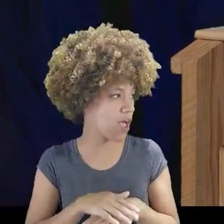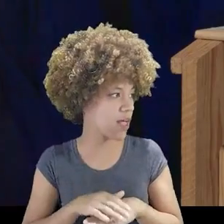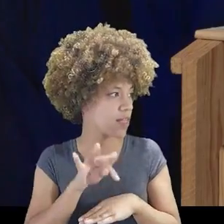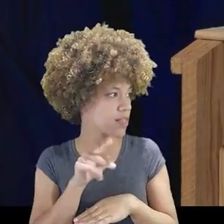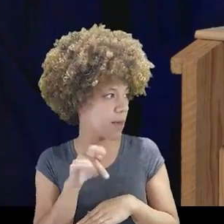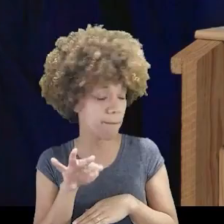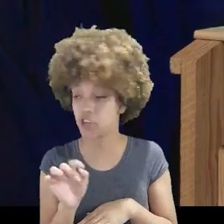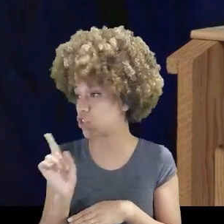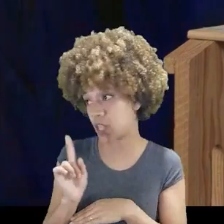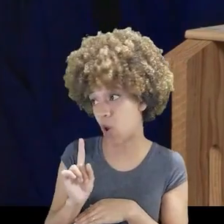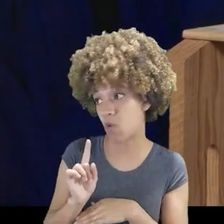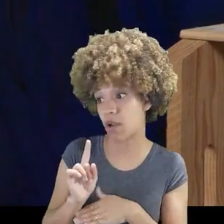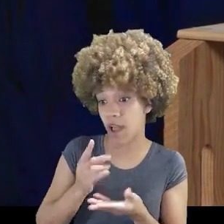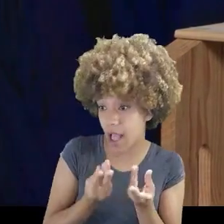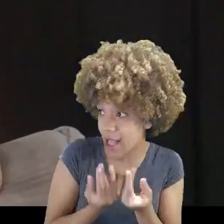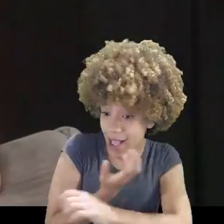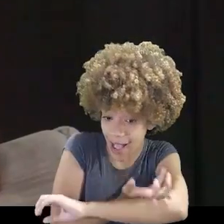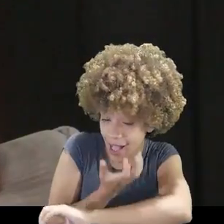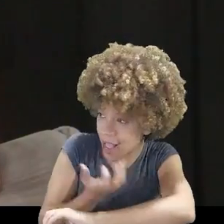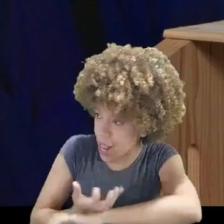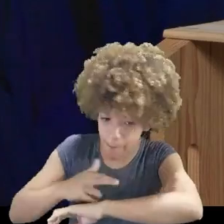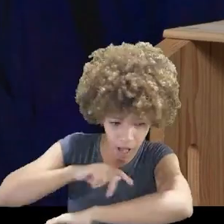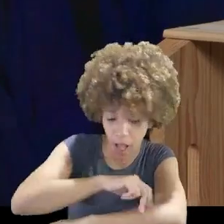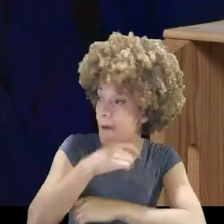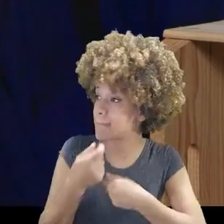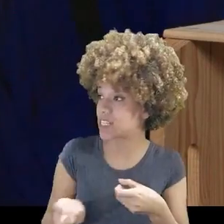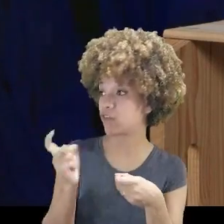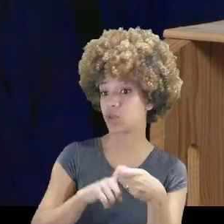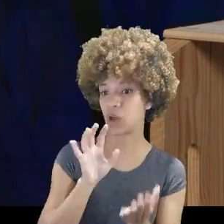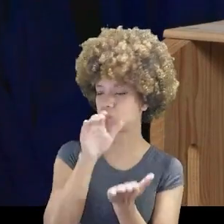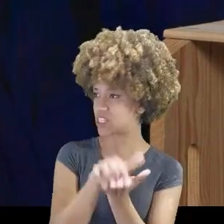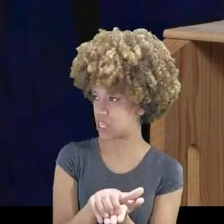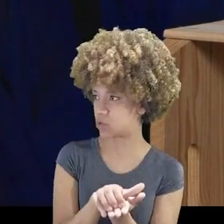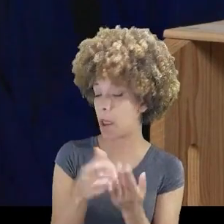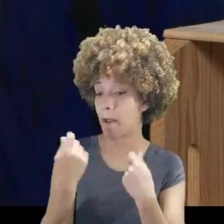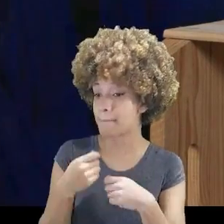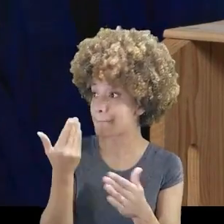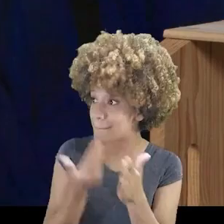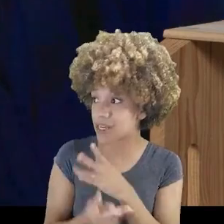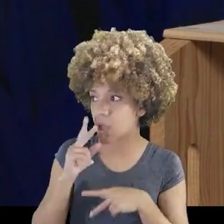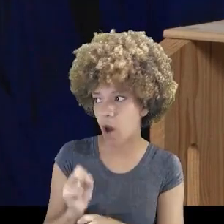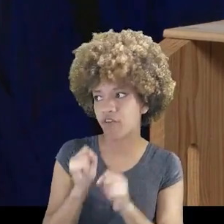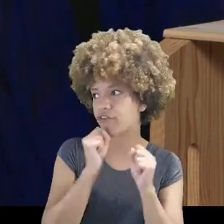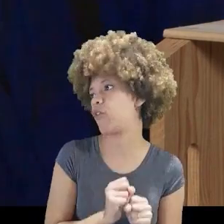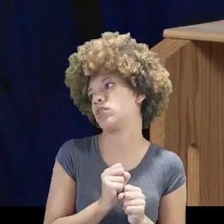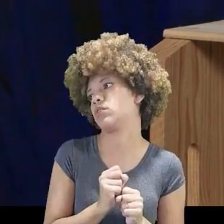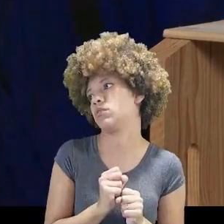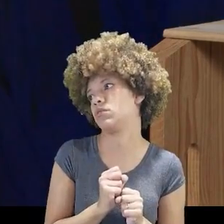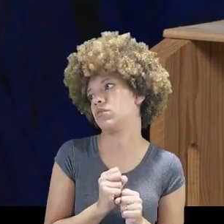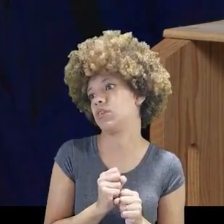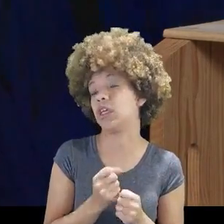tapete não é isso daqui é a terra terra grama tem que voltar para o centro da Terra você perdeu a força da terra